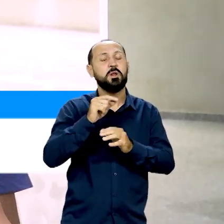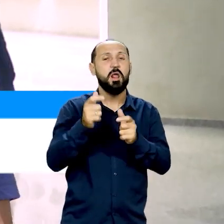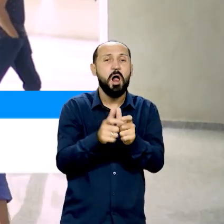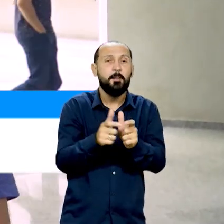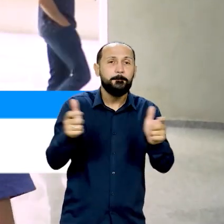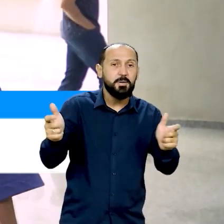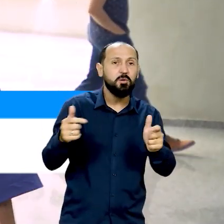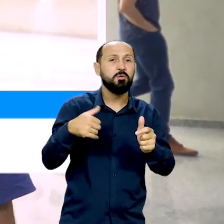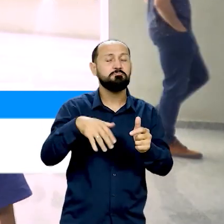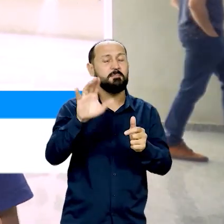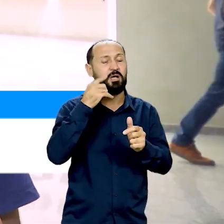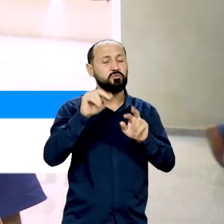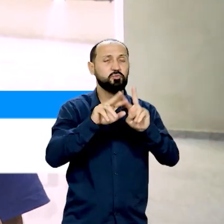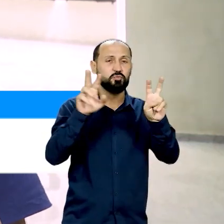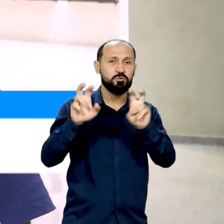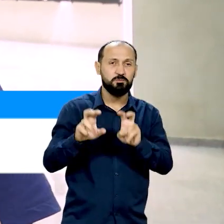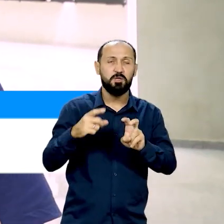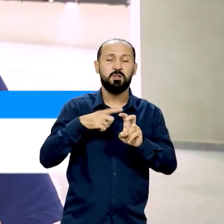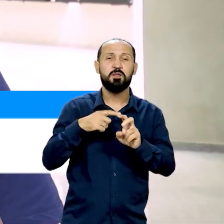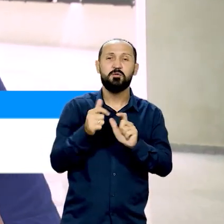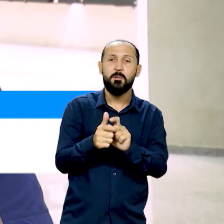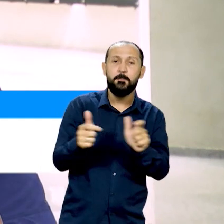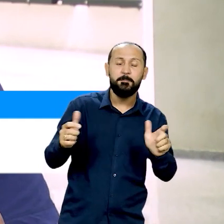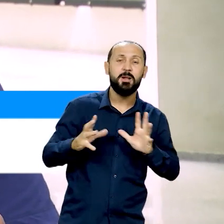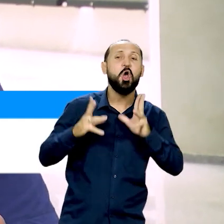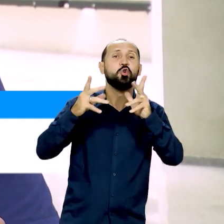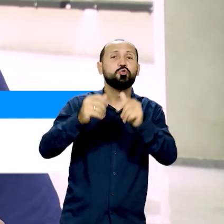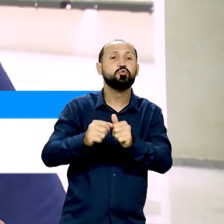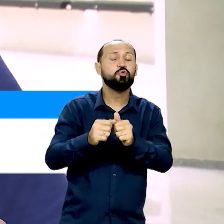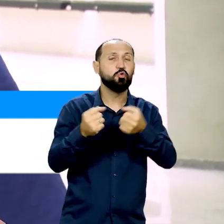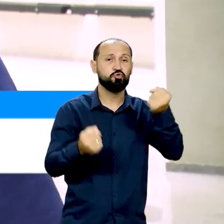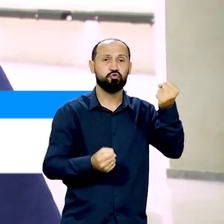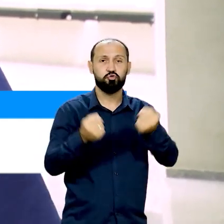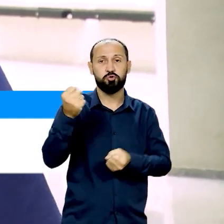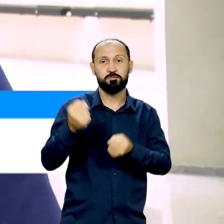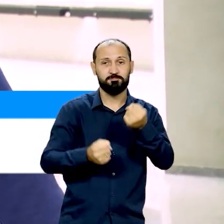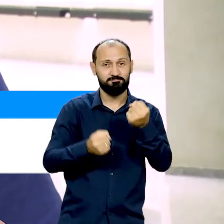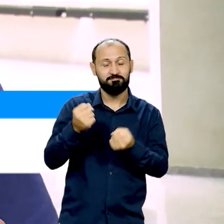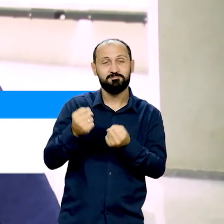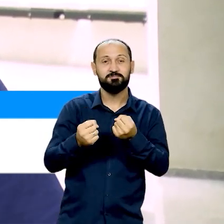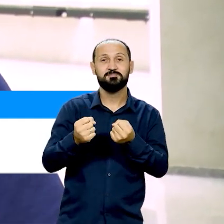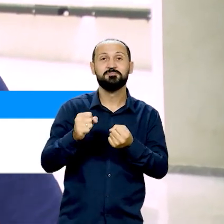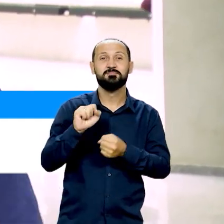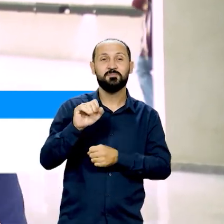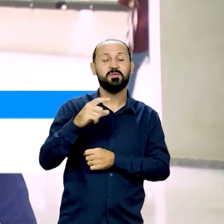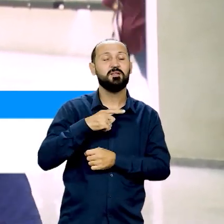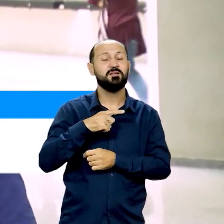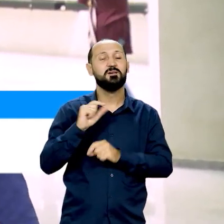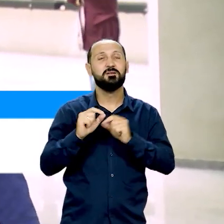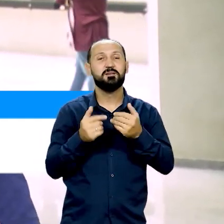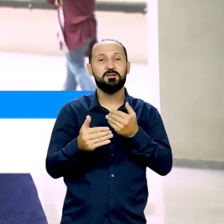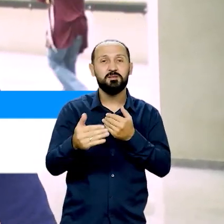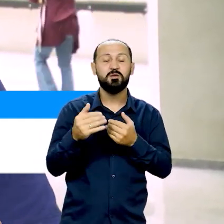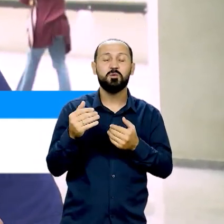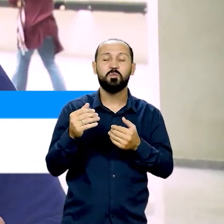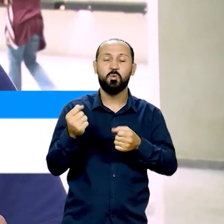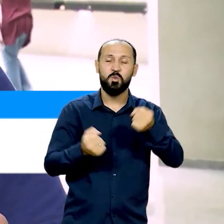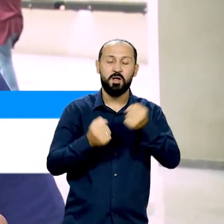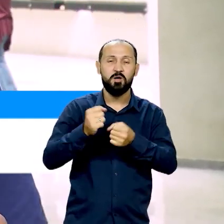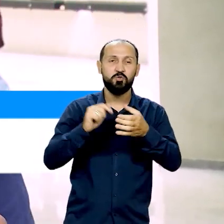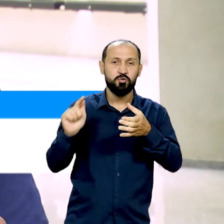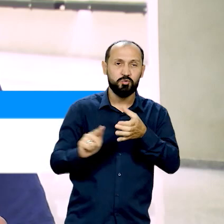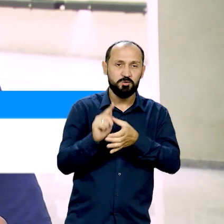a Deus, ele ampliou muito mais essa pauta, ele trouxe para todos os motoristas no